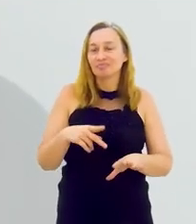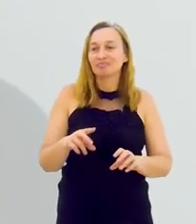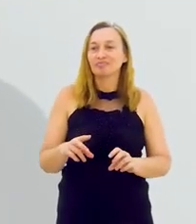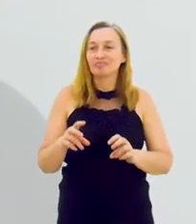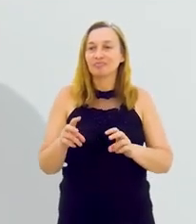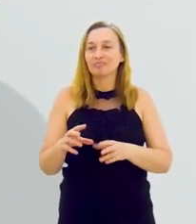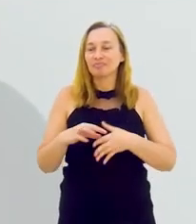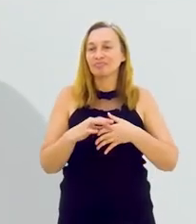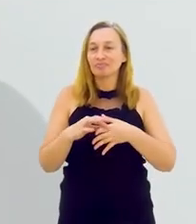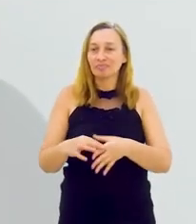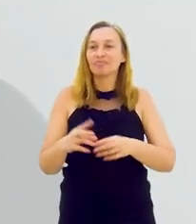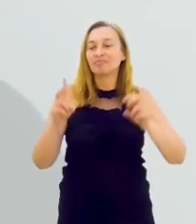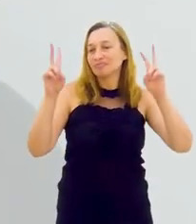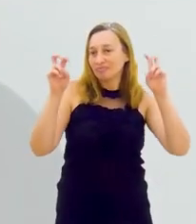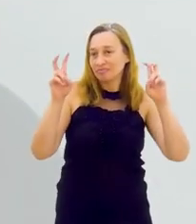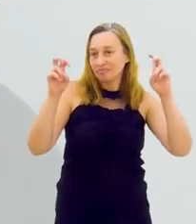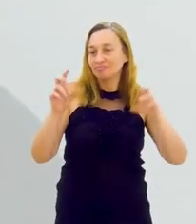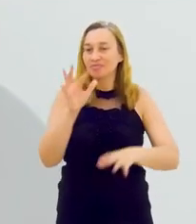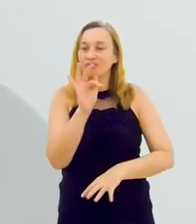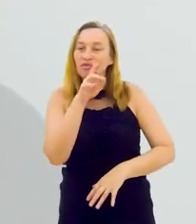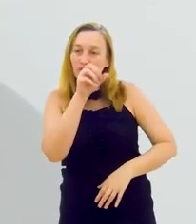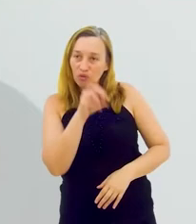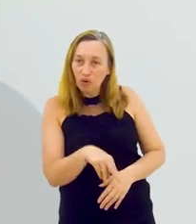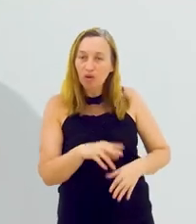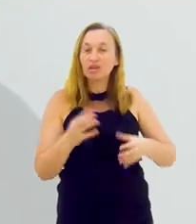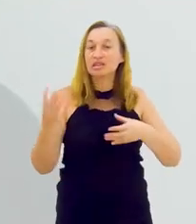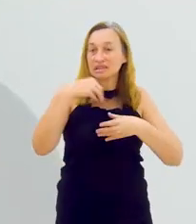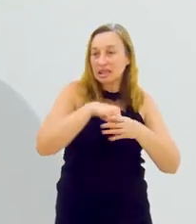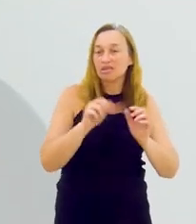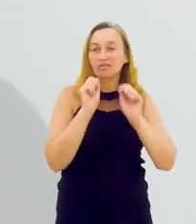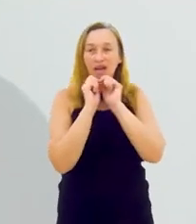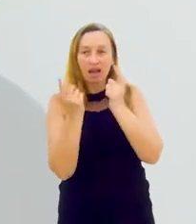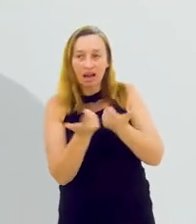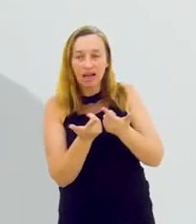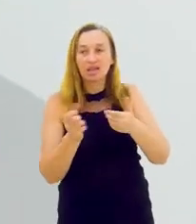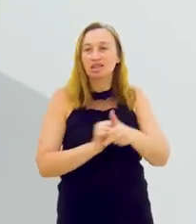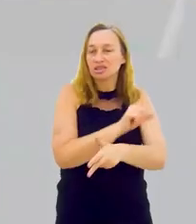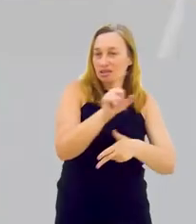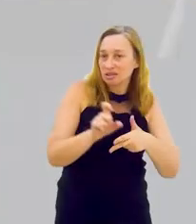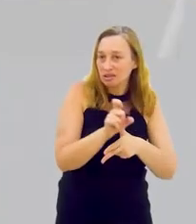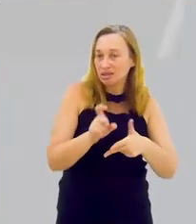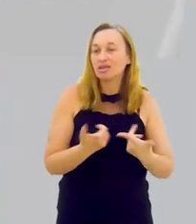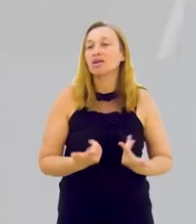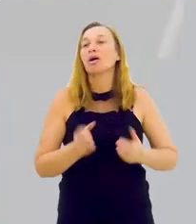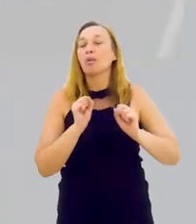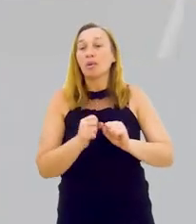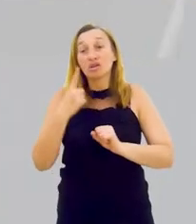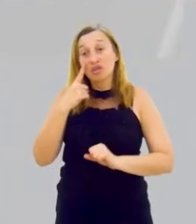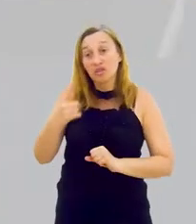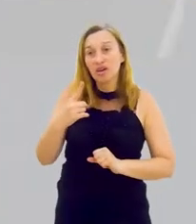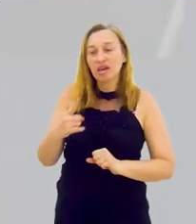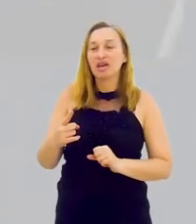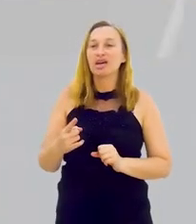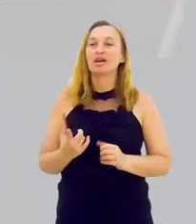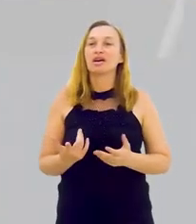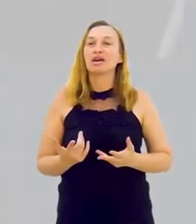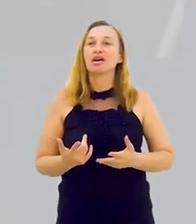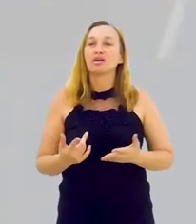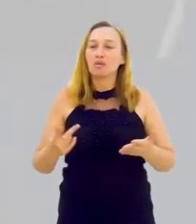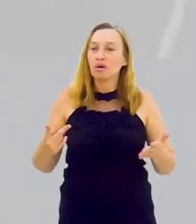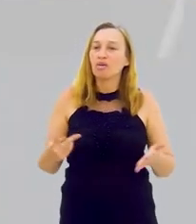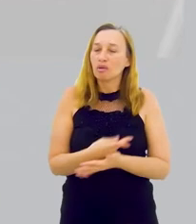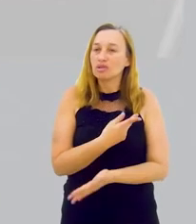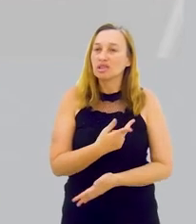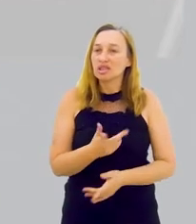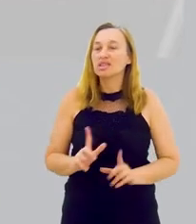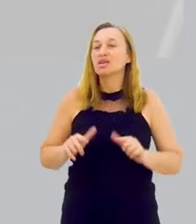temática, internalizá-la, não só no fórum, mas dentro do Poder Legislativo, no Executivo, para que a gente possa ver o ensaio, né? E